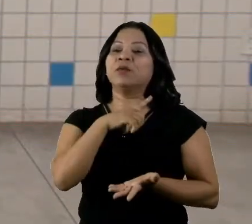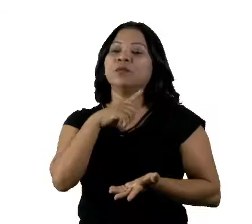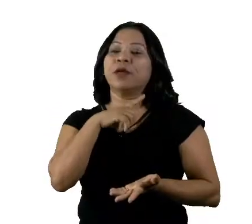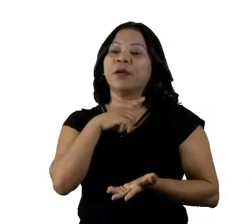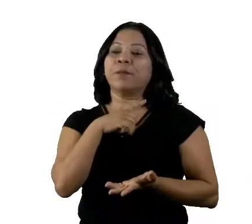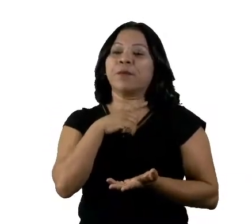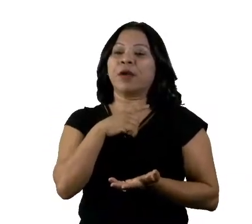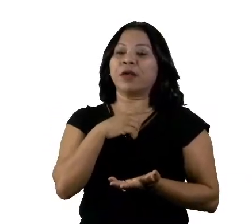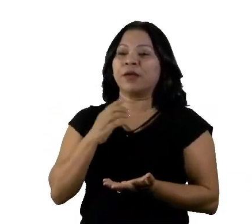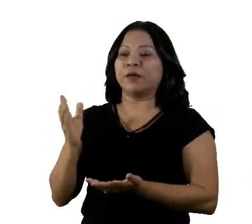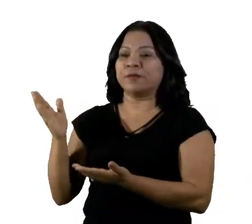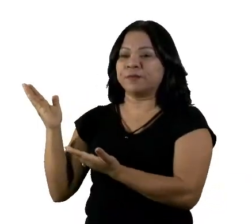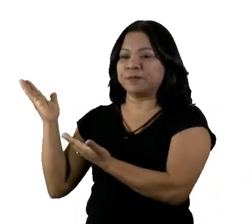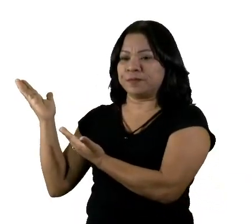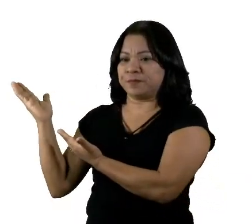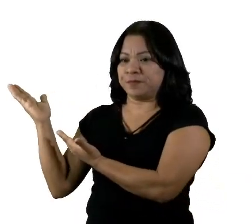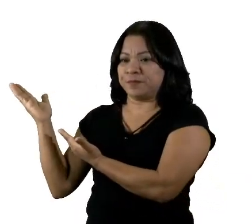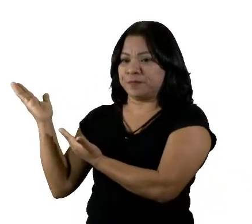charge.